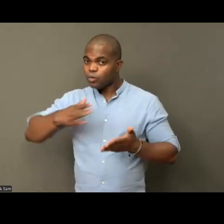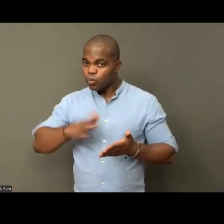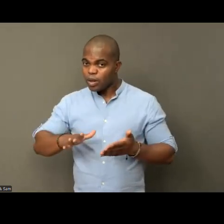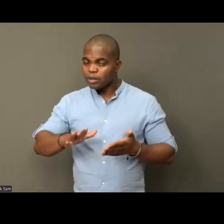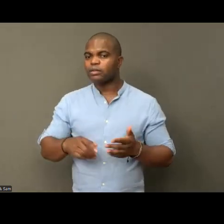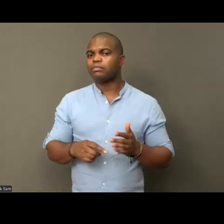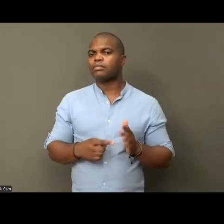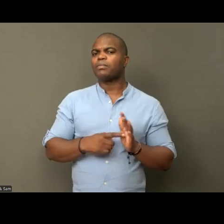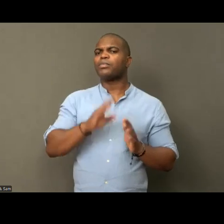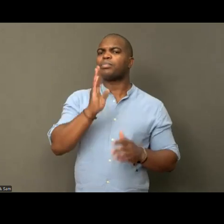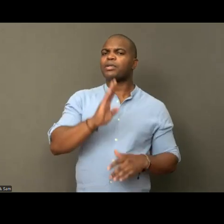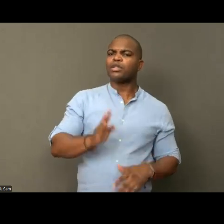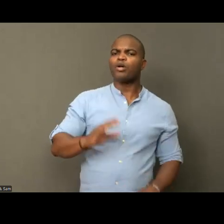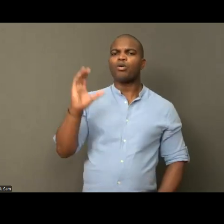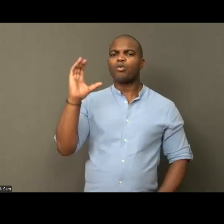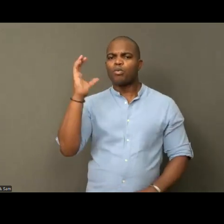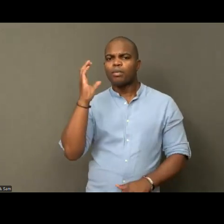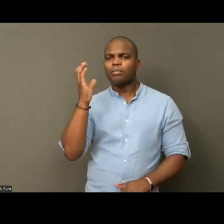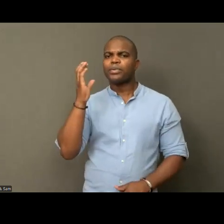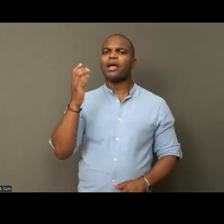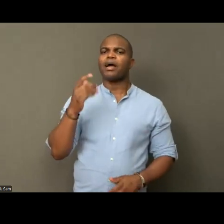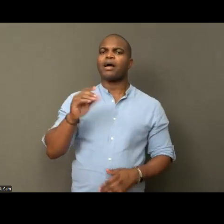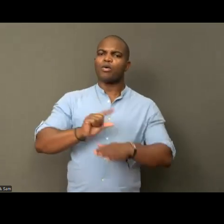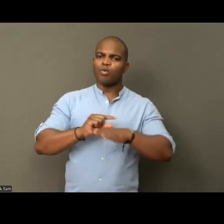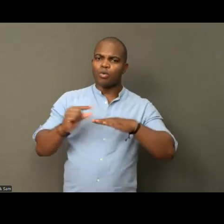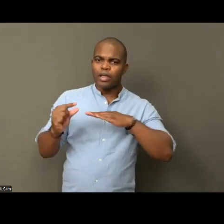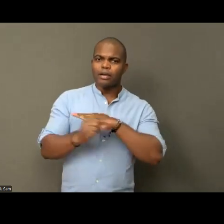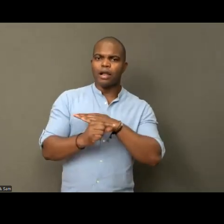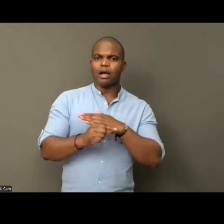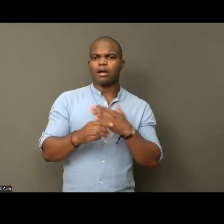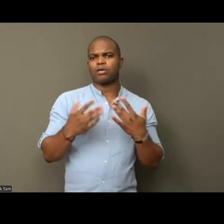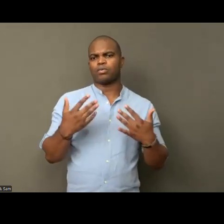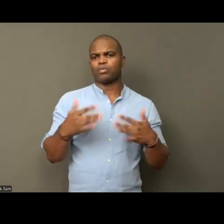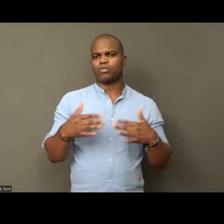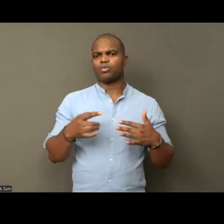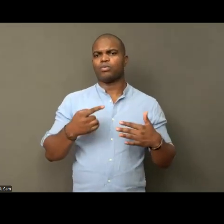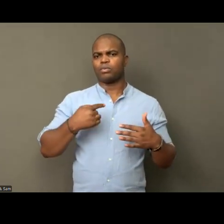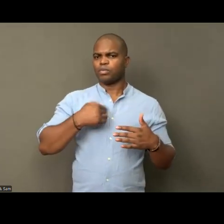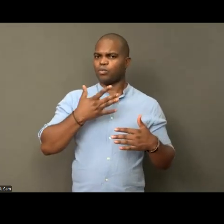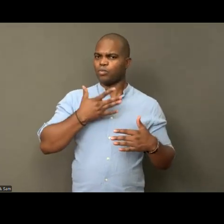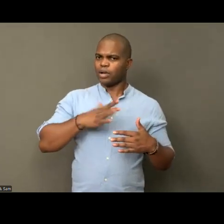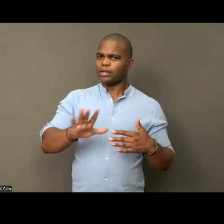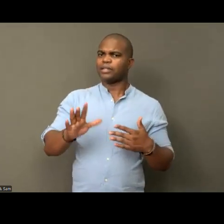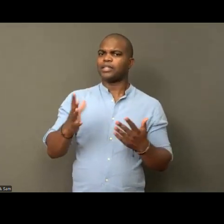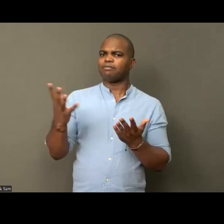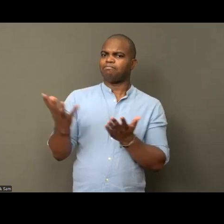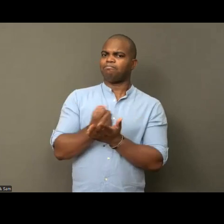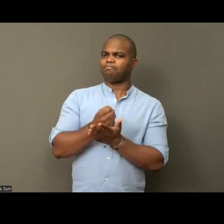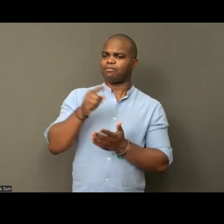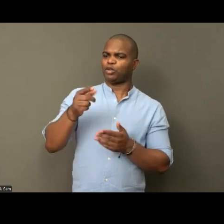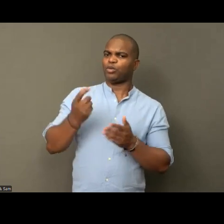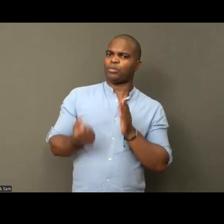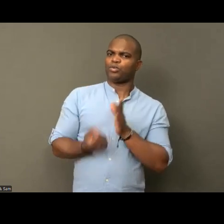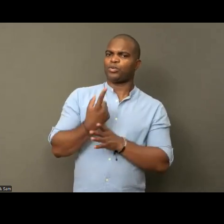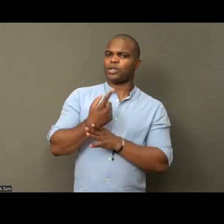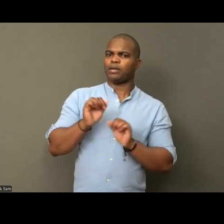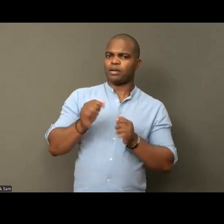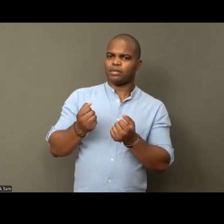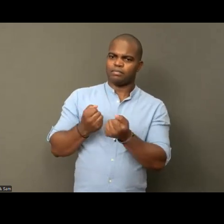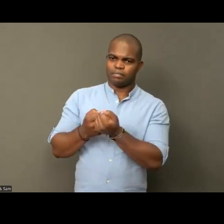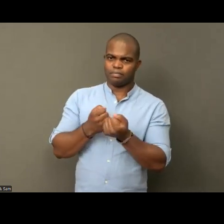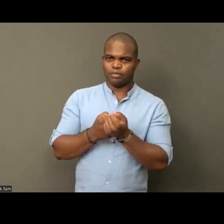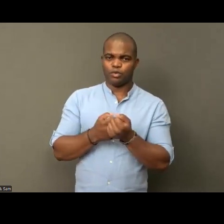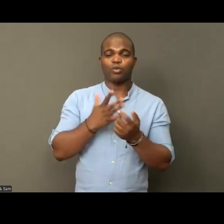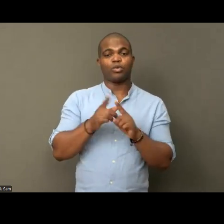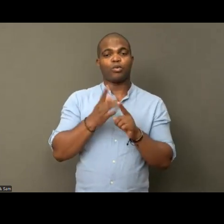Guiana compartilharão. Eu também quero agradecer novamente os representantes dos 3 países que estão aqui. Eles vão compartilhar